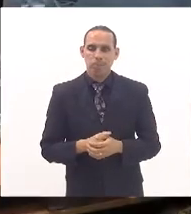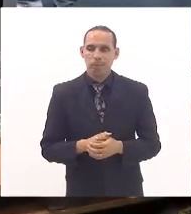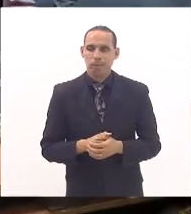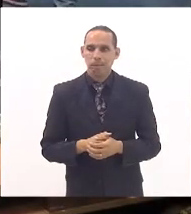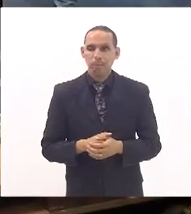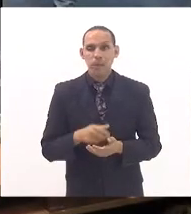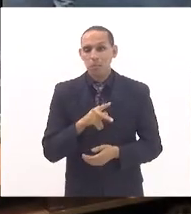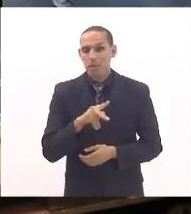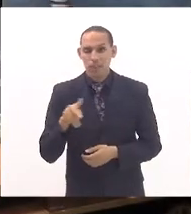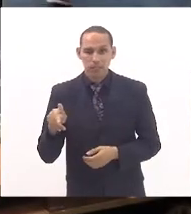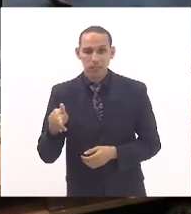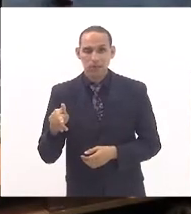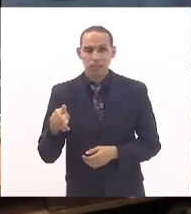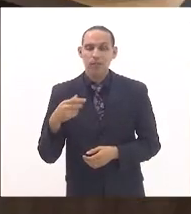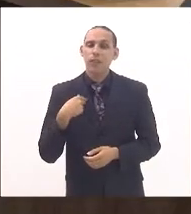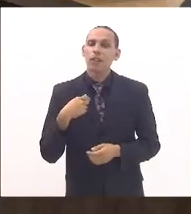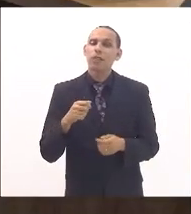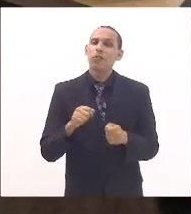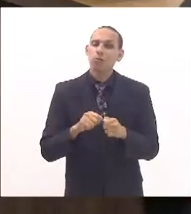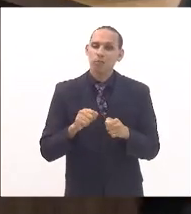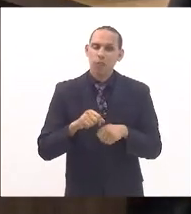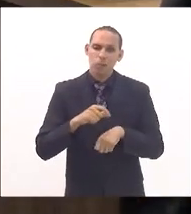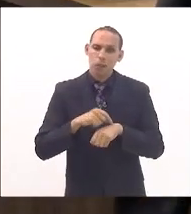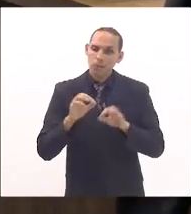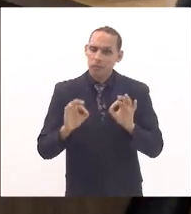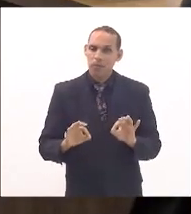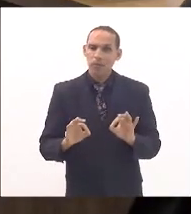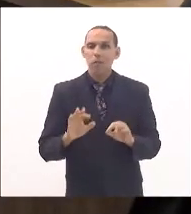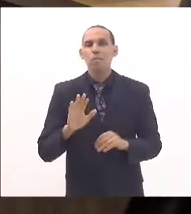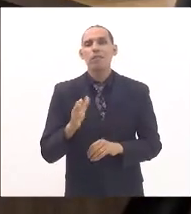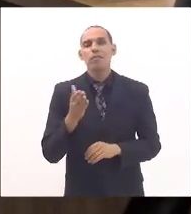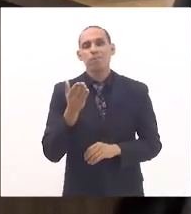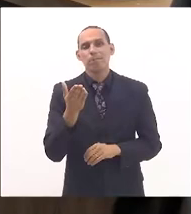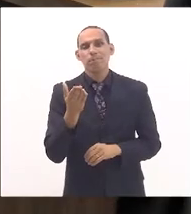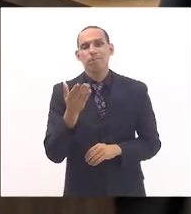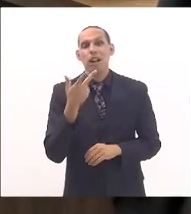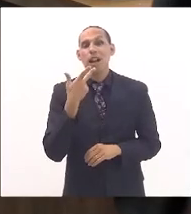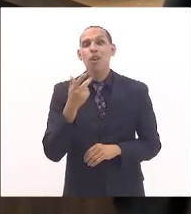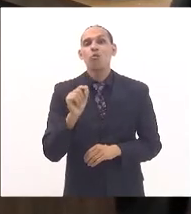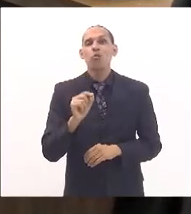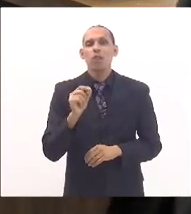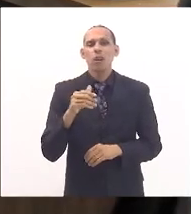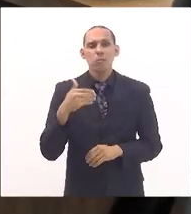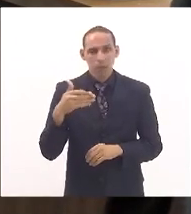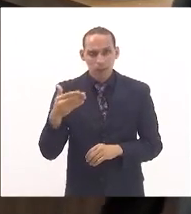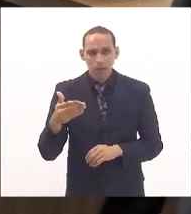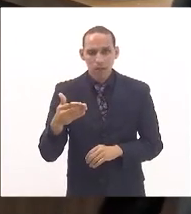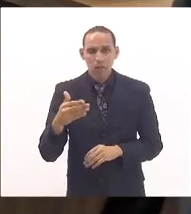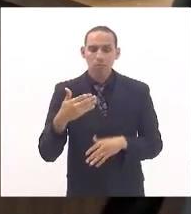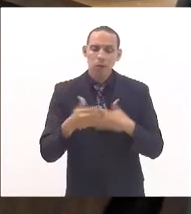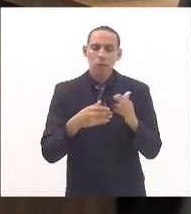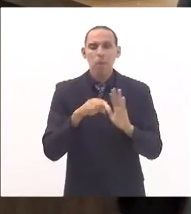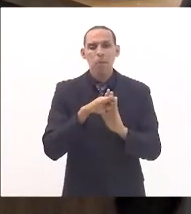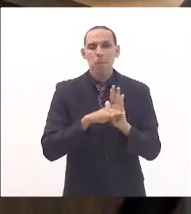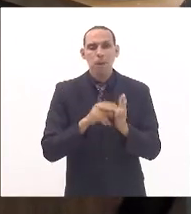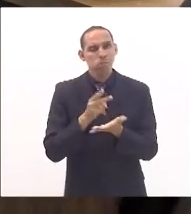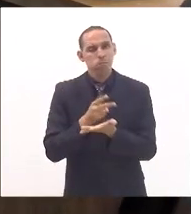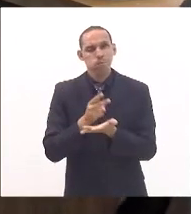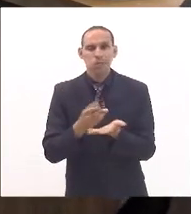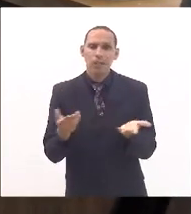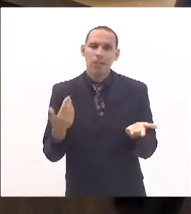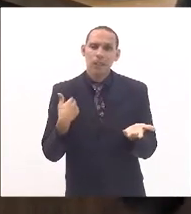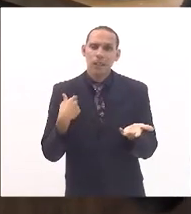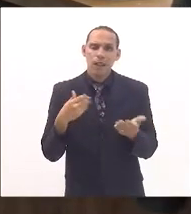Senhor presidente, eu fiz no momento, mas Vossa Excelência disse, pois não, e continuou a pauta, não deixou